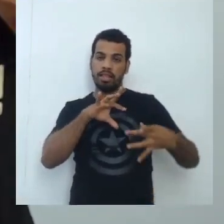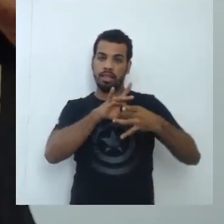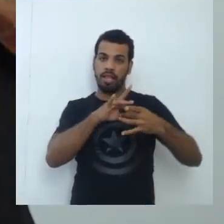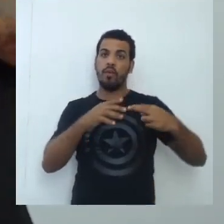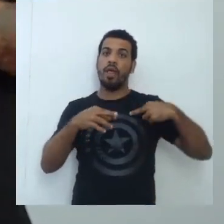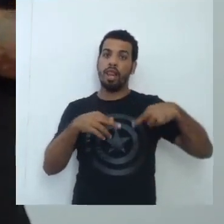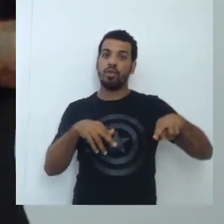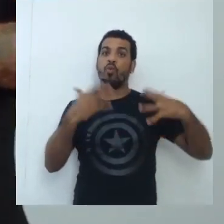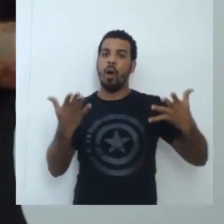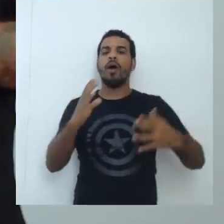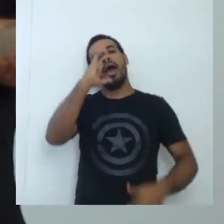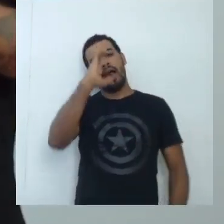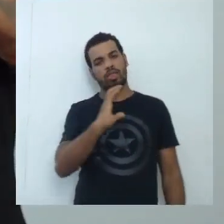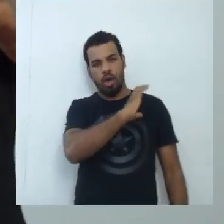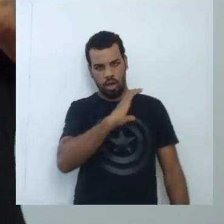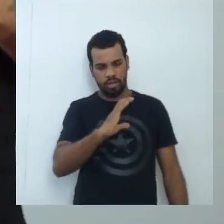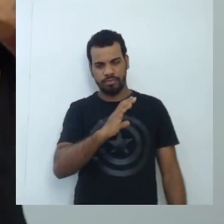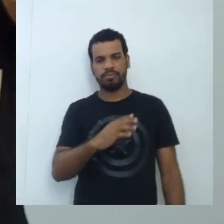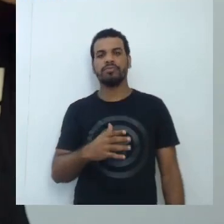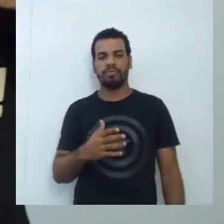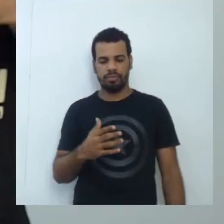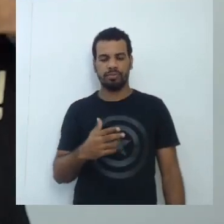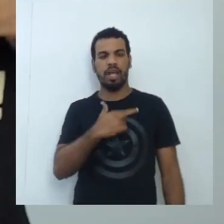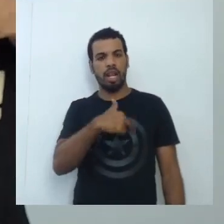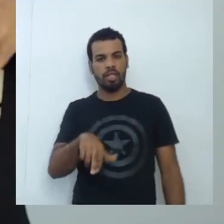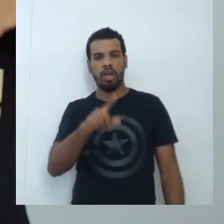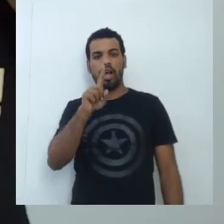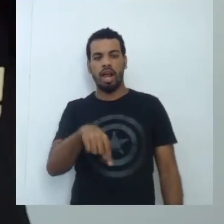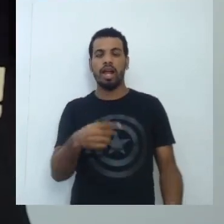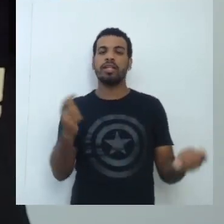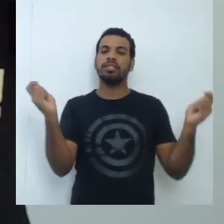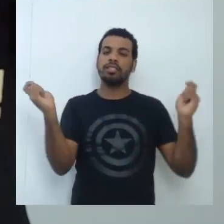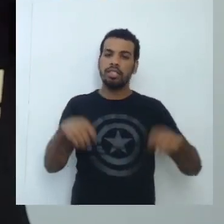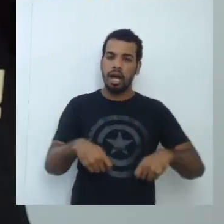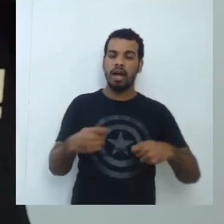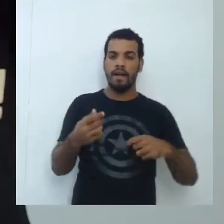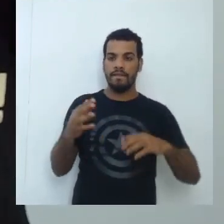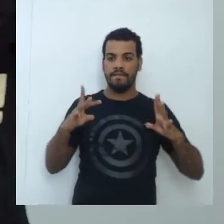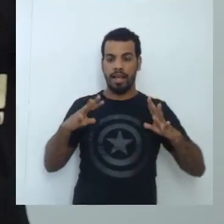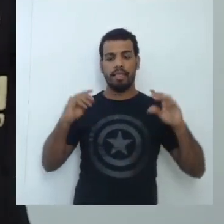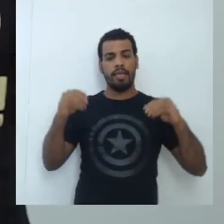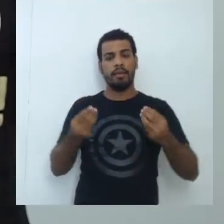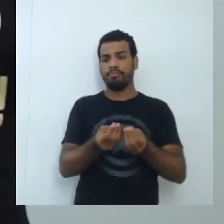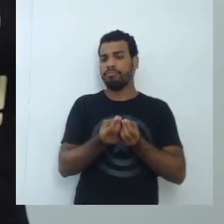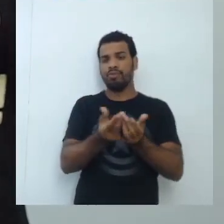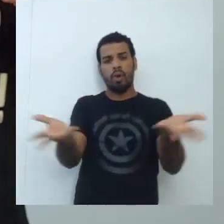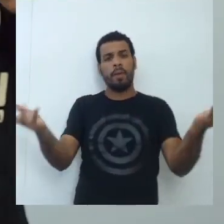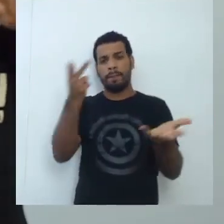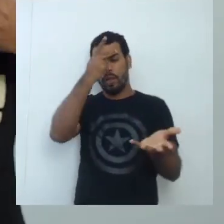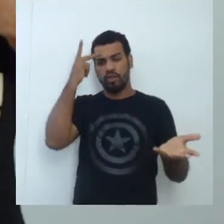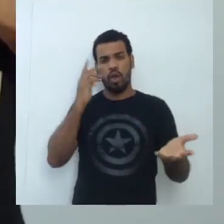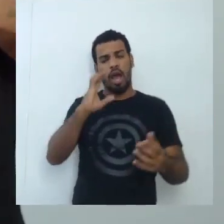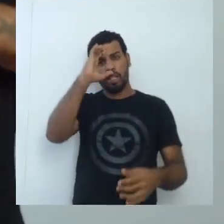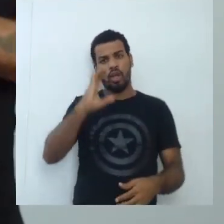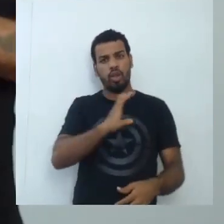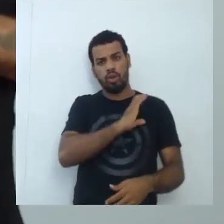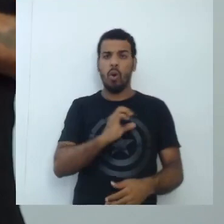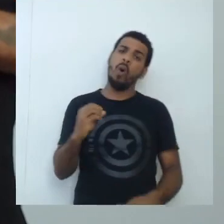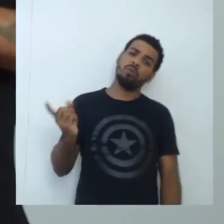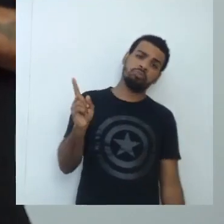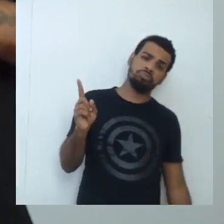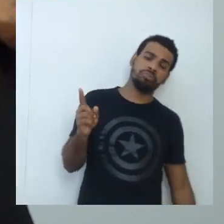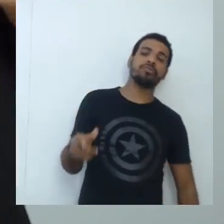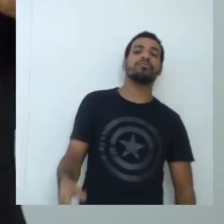é a religião católica, e que ela vai beneficiar, esse feriado vai beneficiar todas as pessoas, católicas ou